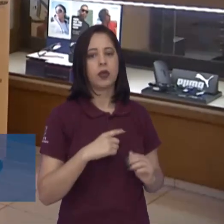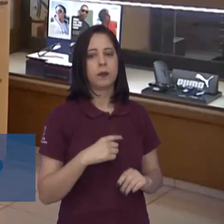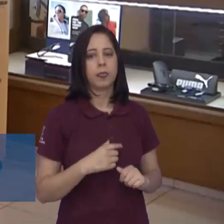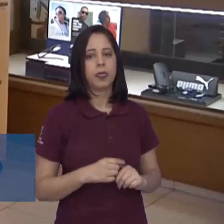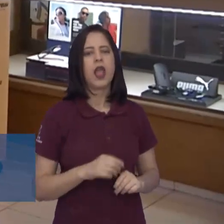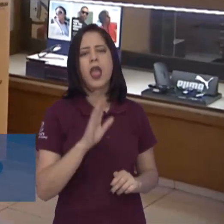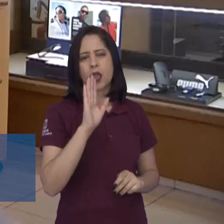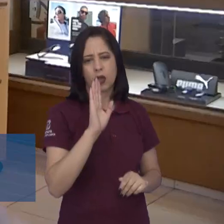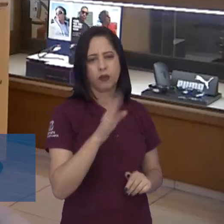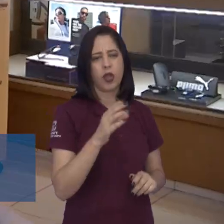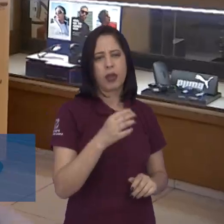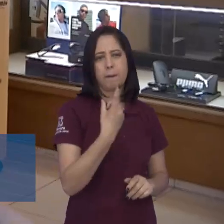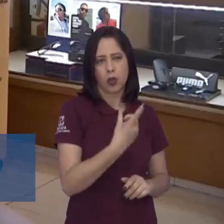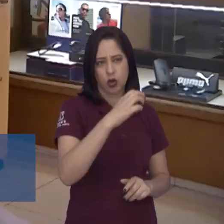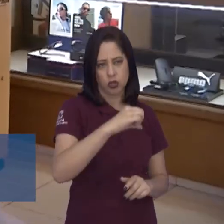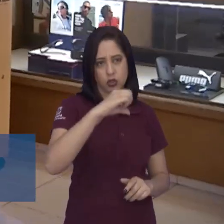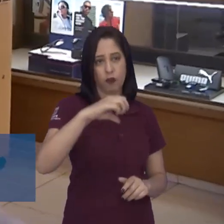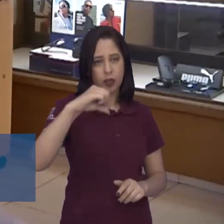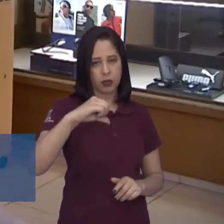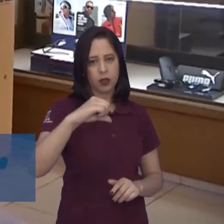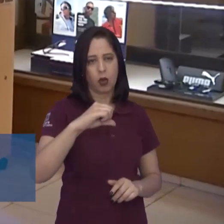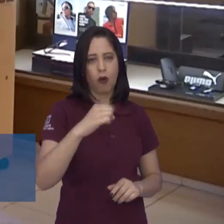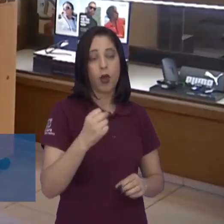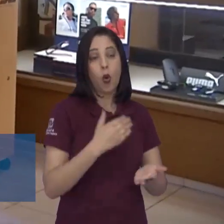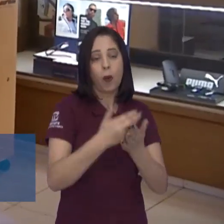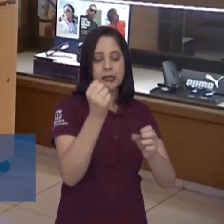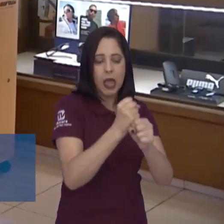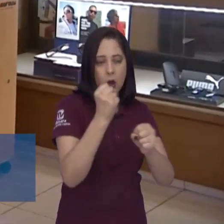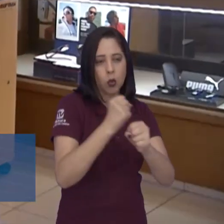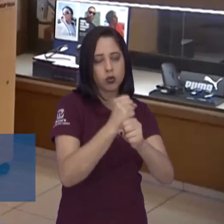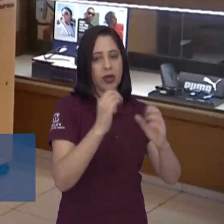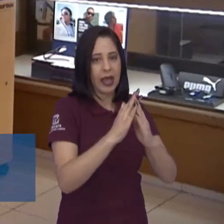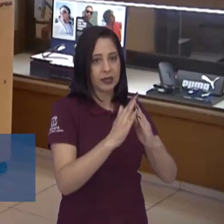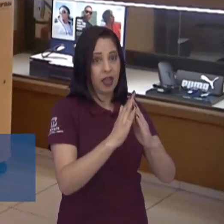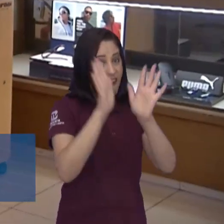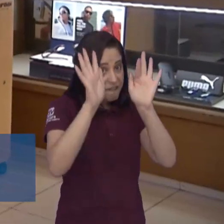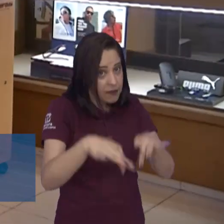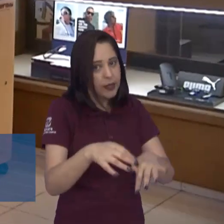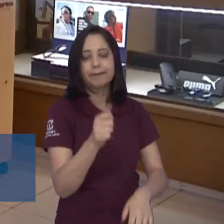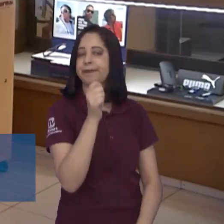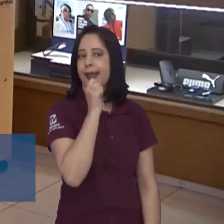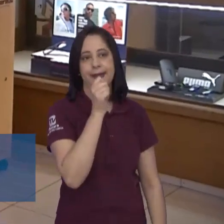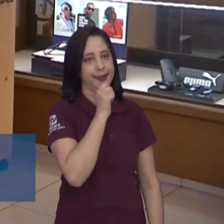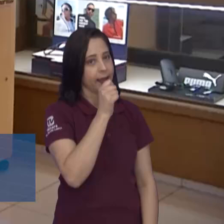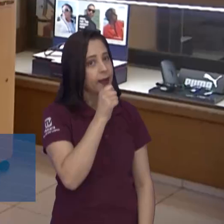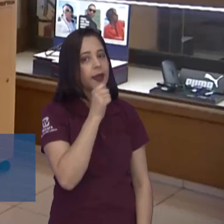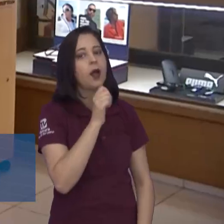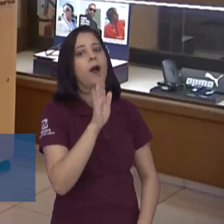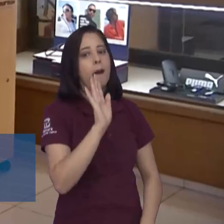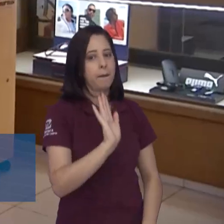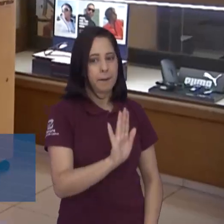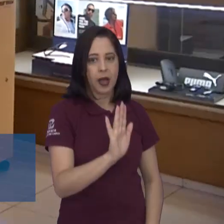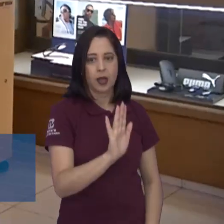tem um bom tempo, né? Foi em 99 que nós começamos a construir tudo, já tem um bom tempo. Não terminei ainda, está lá para terminar. Mas hoje